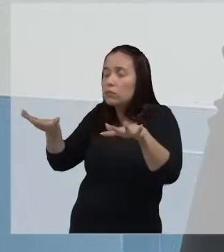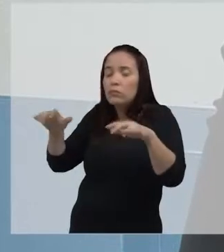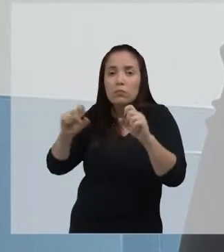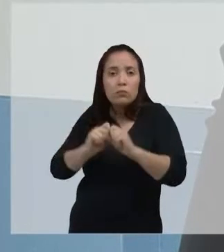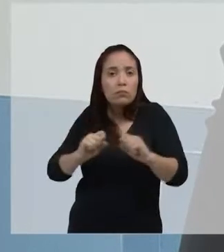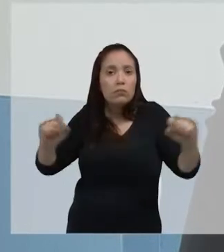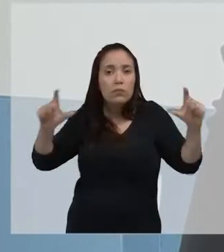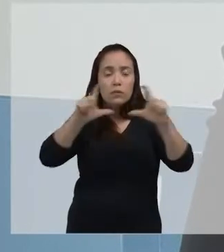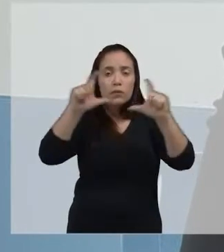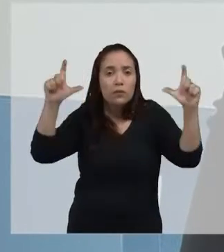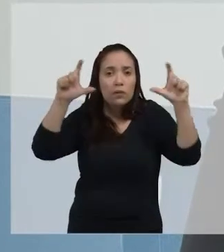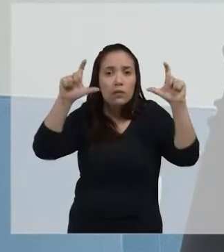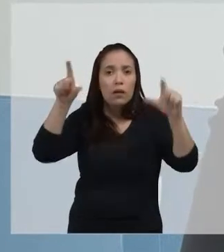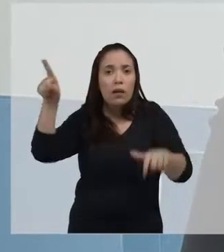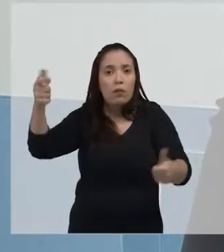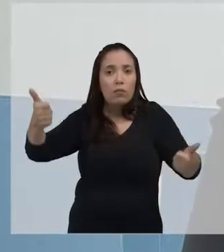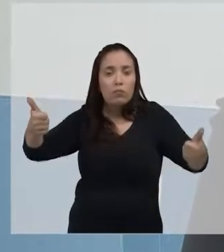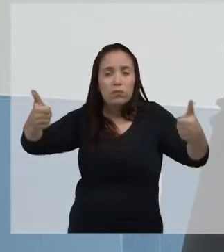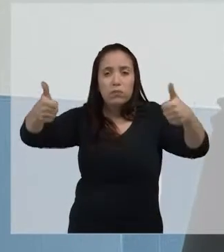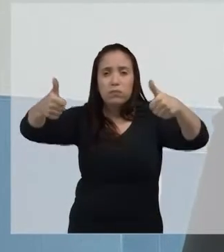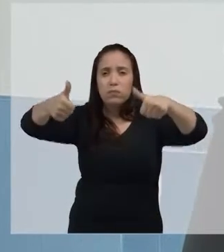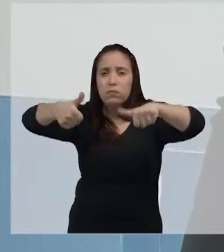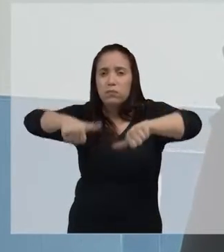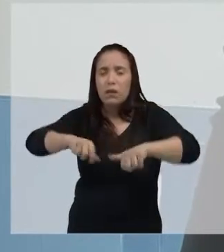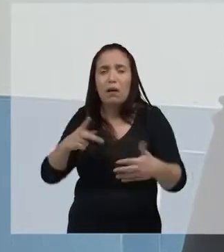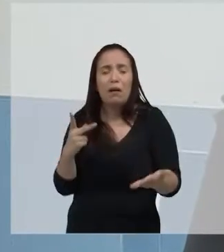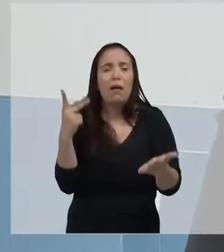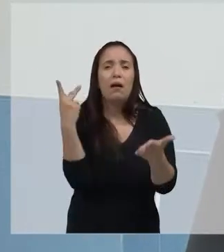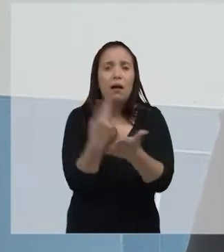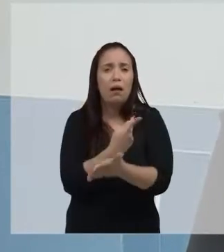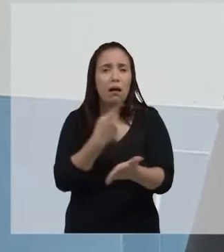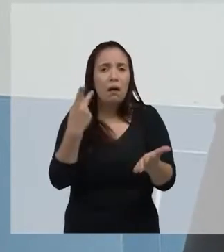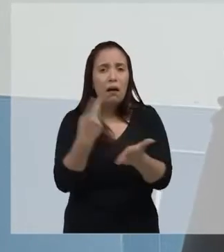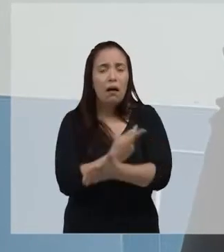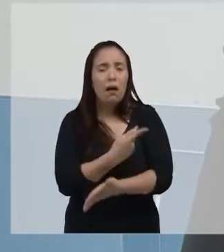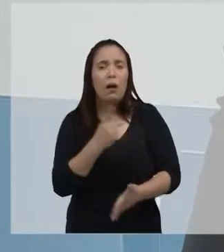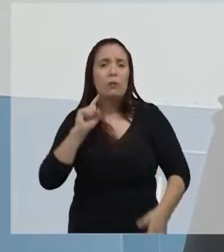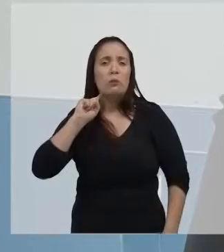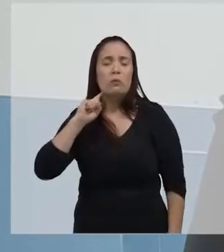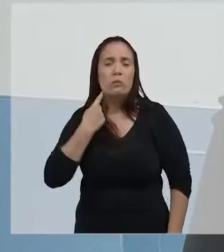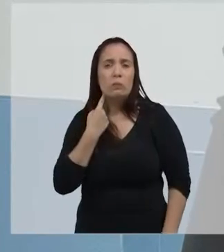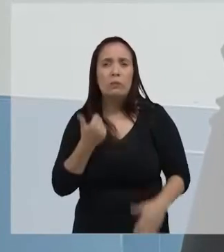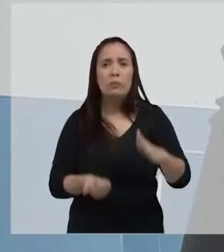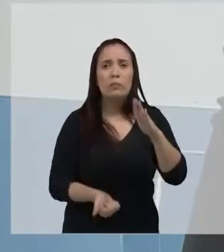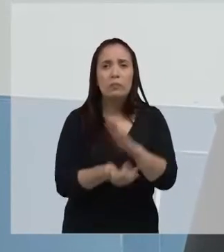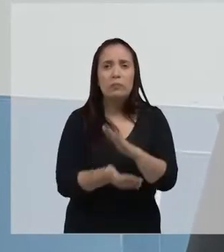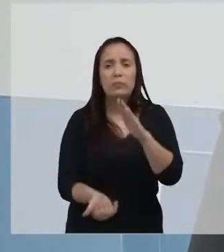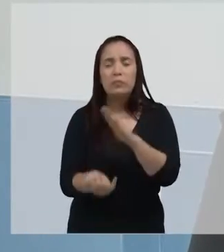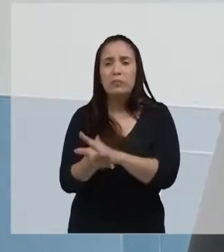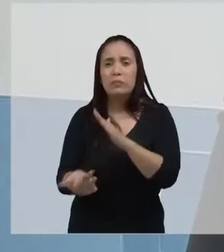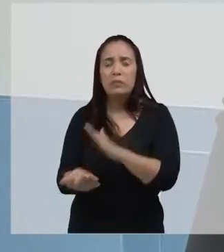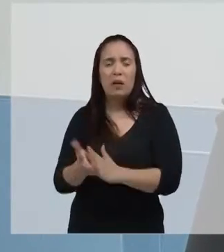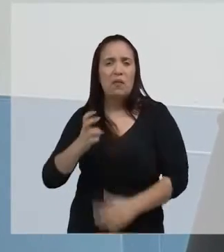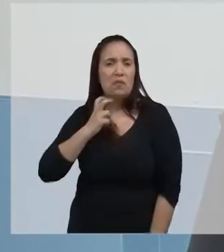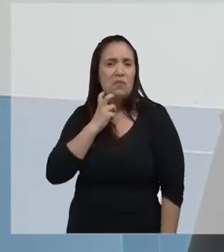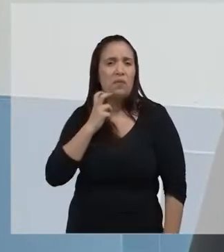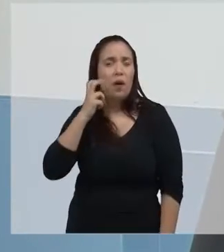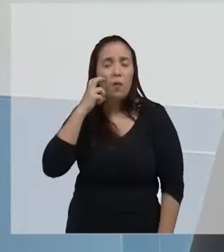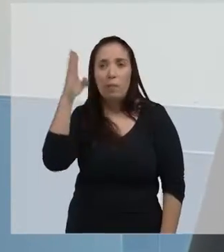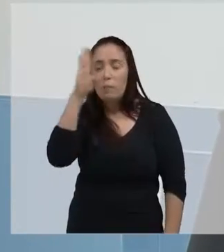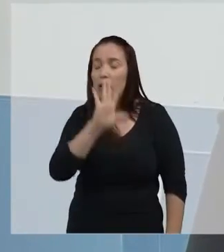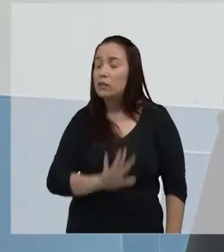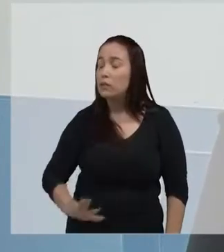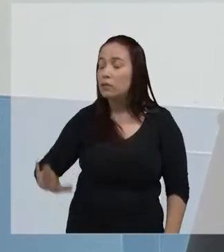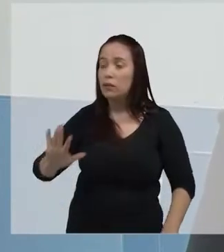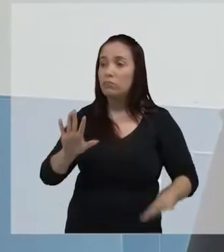de administração pública falida, errada, corrupta, imoral,